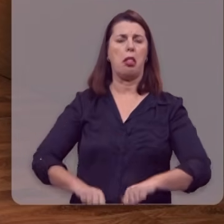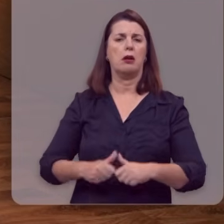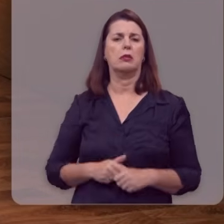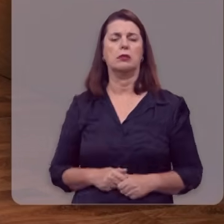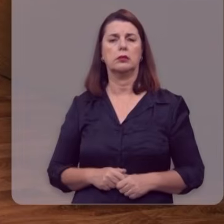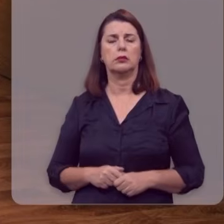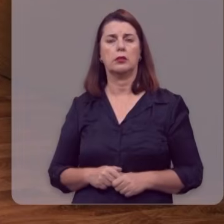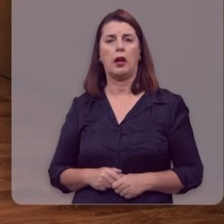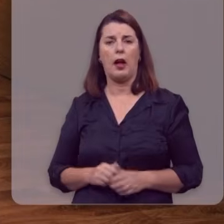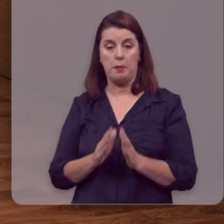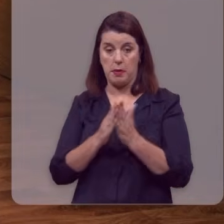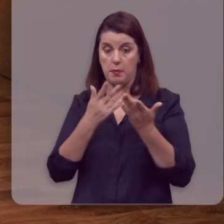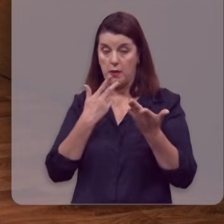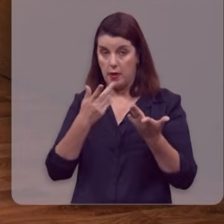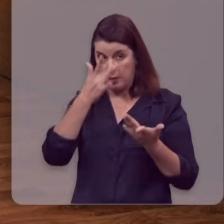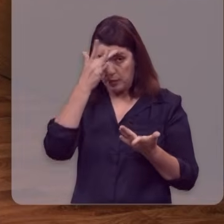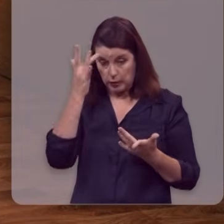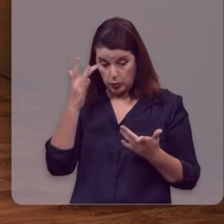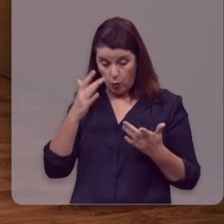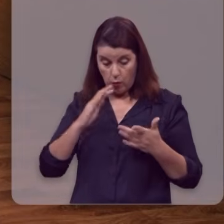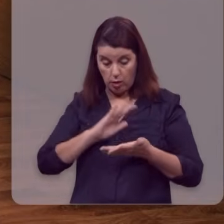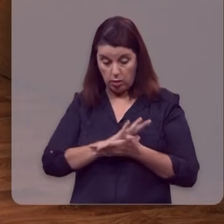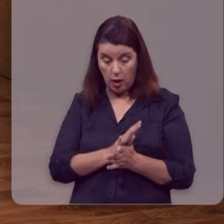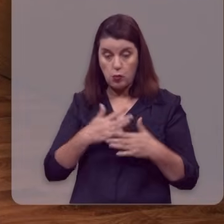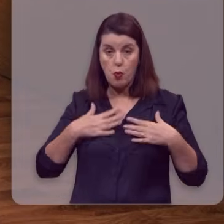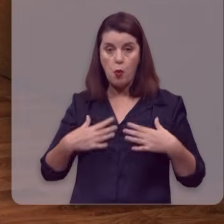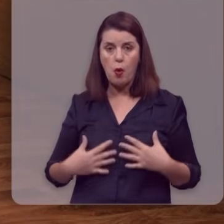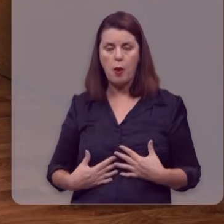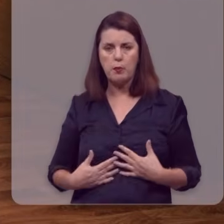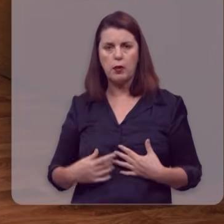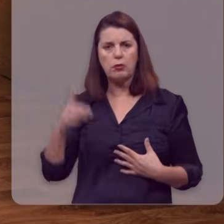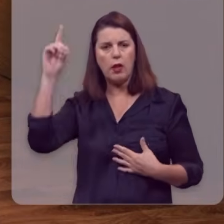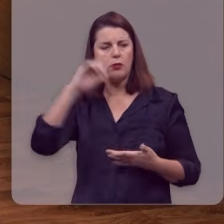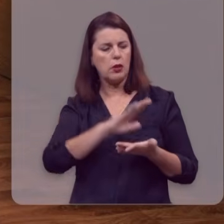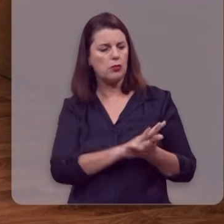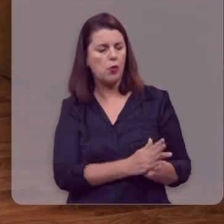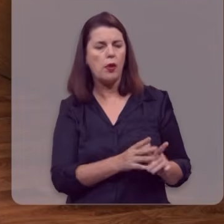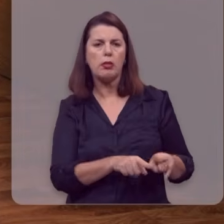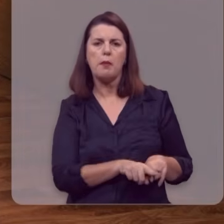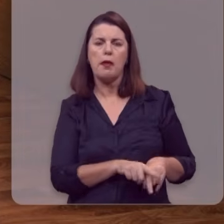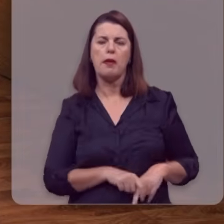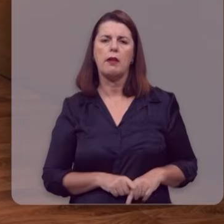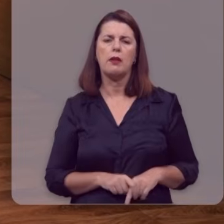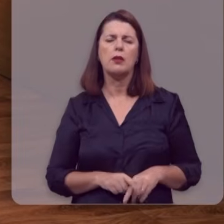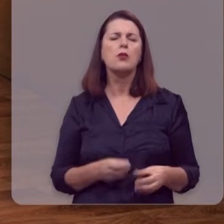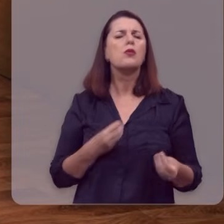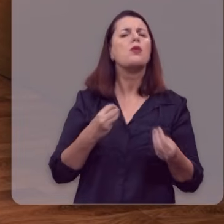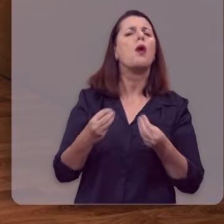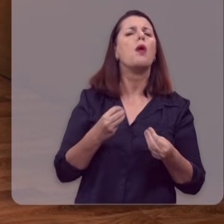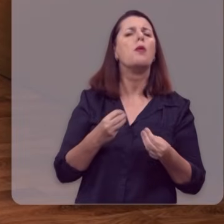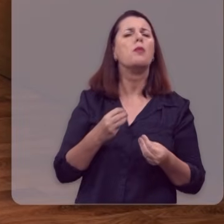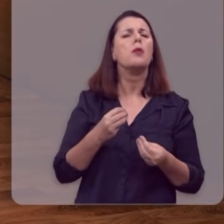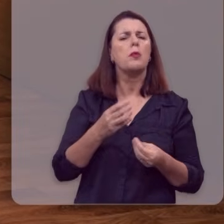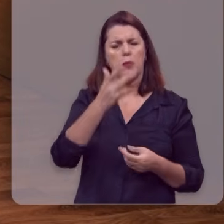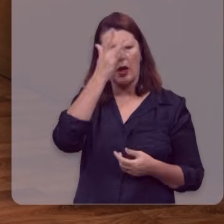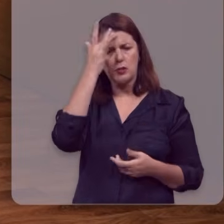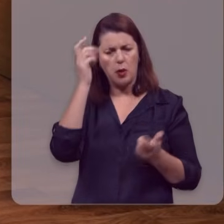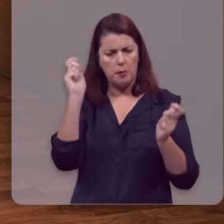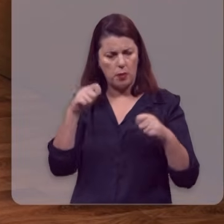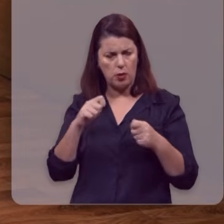destruir o corpo, Deus o destruirá. E de que maneira alguém pode destruir o seu corpo?